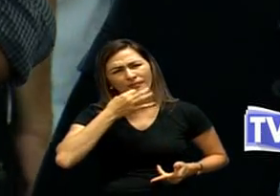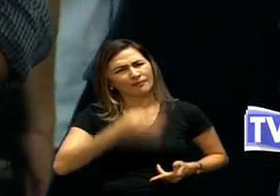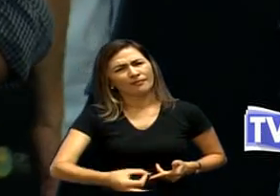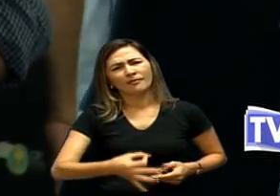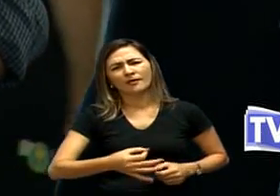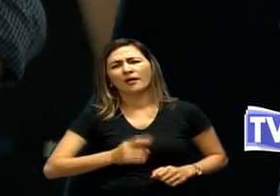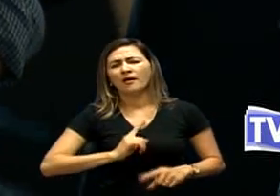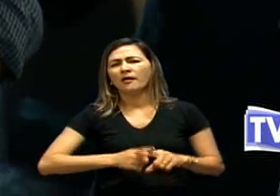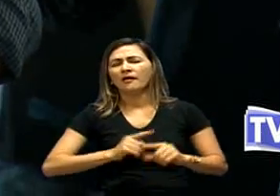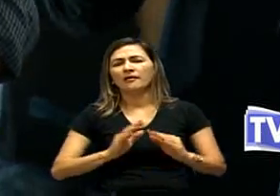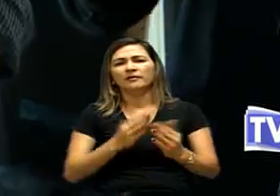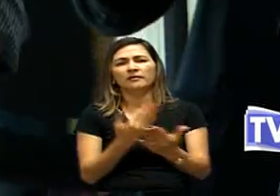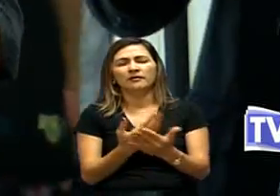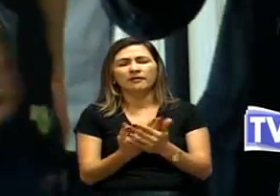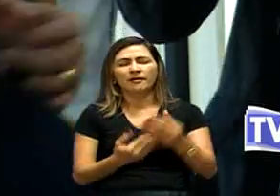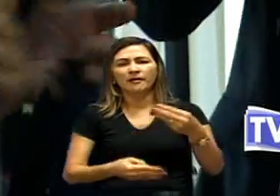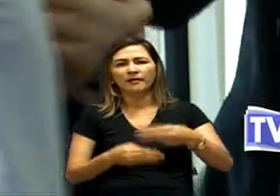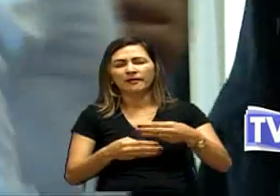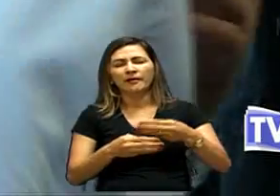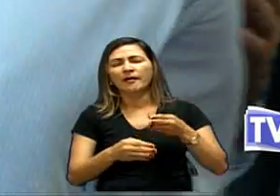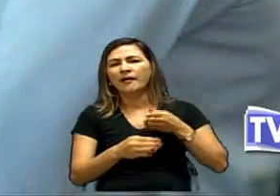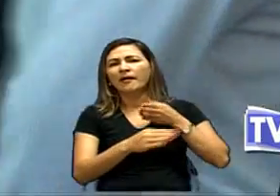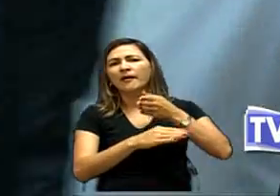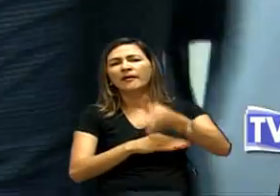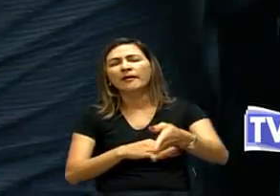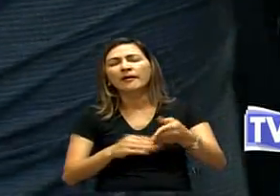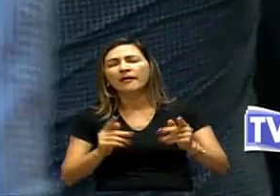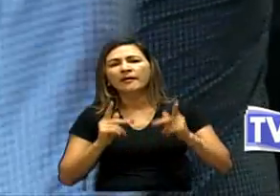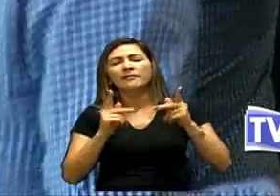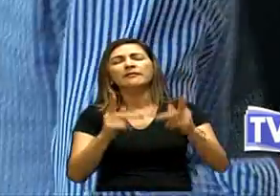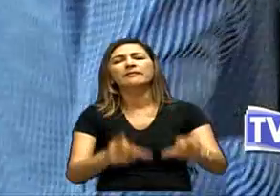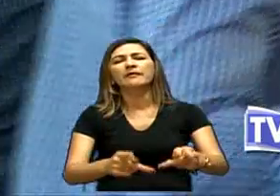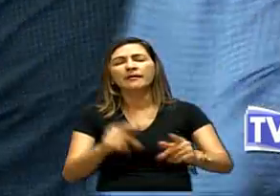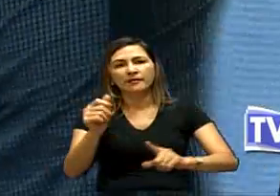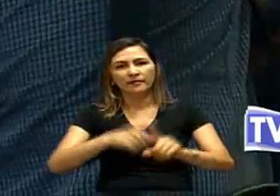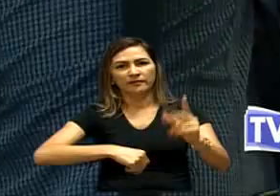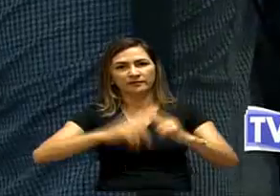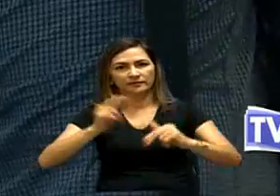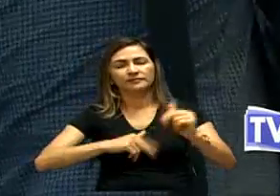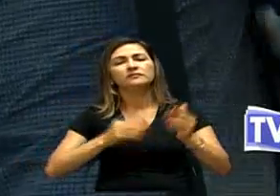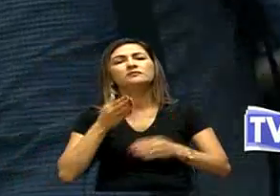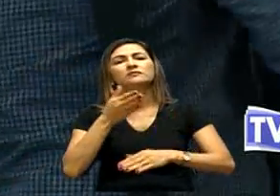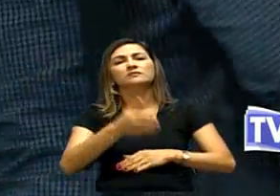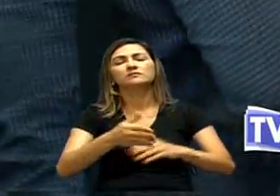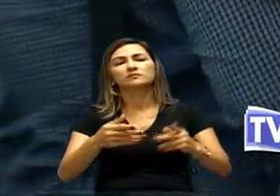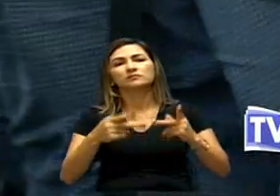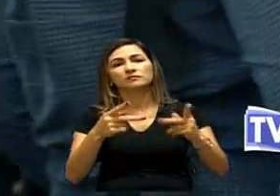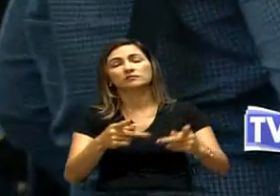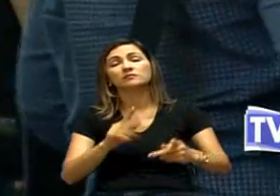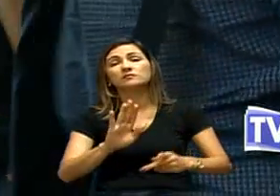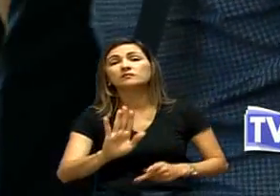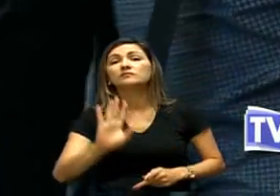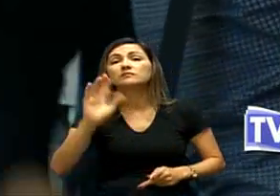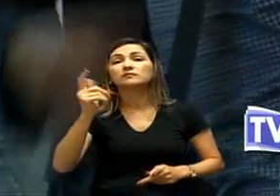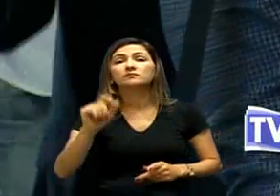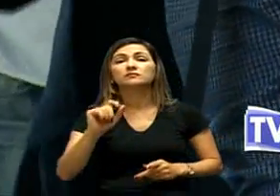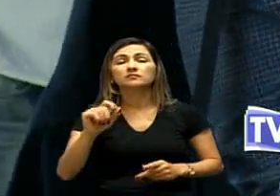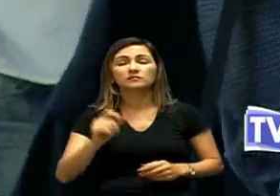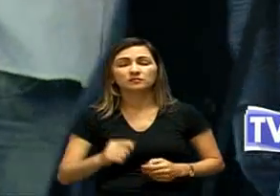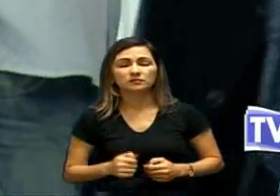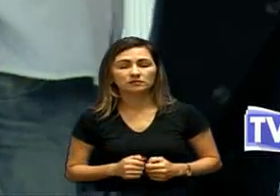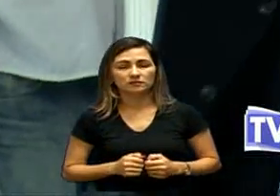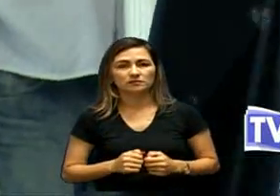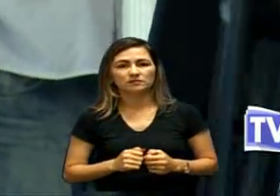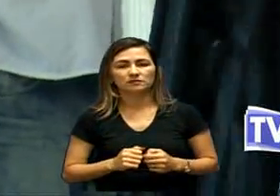temos uma escola municipal que eu visitei em junho deste ano, uma escola municipal onde ela teve uma ligação